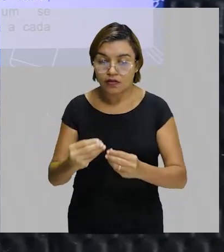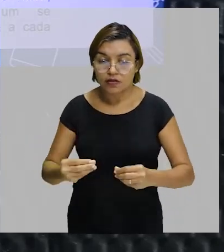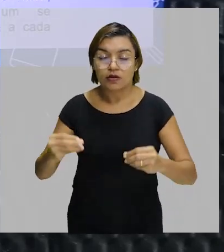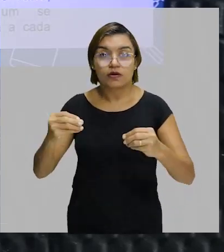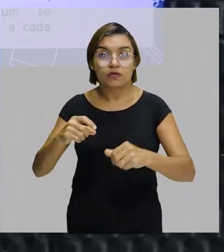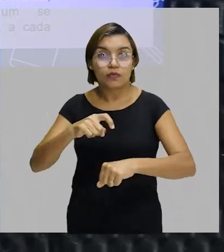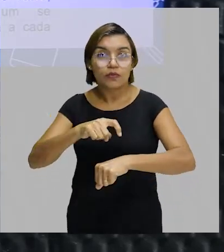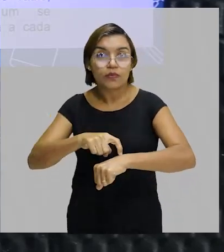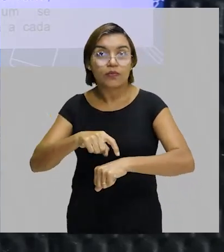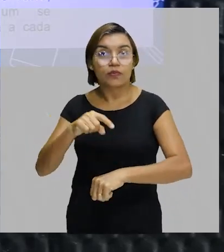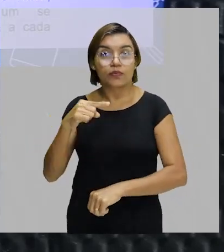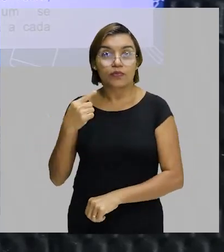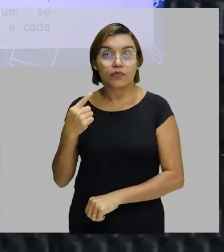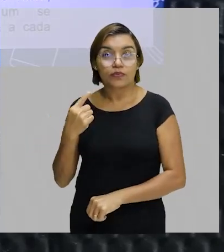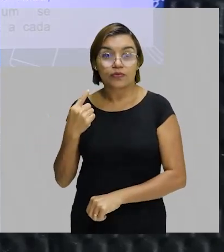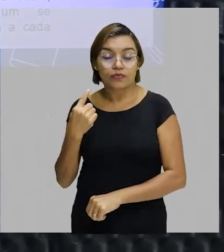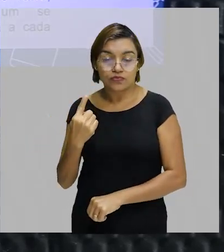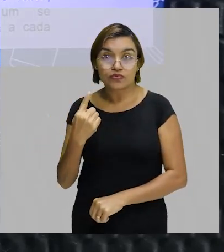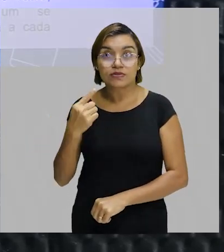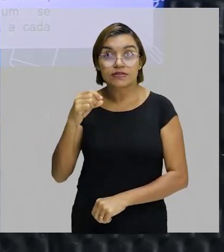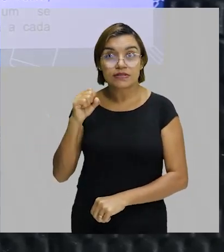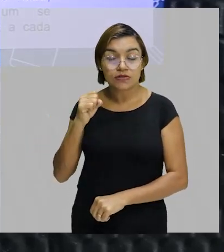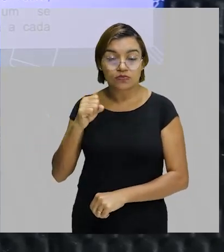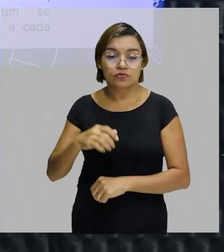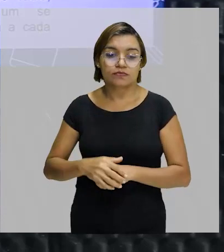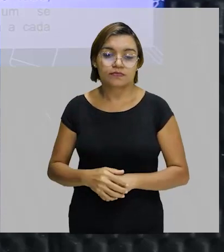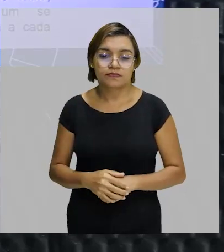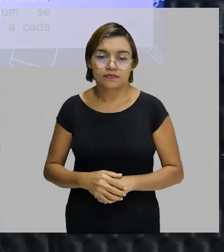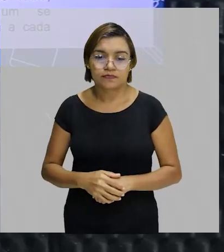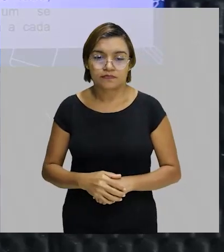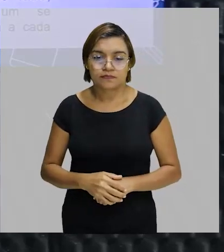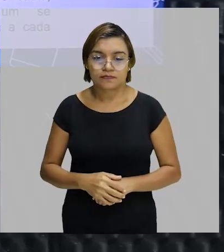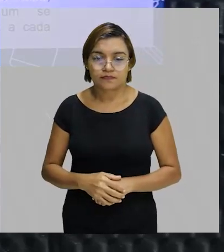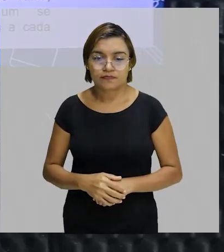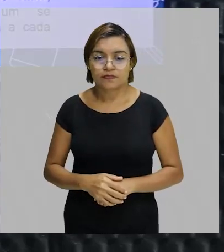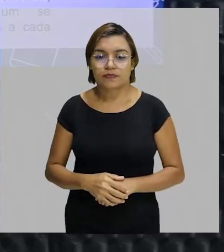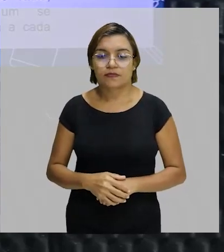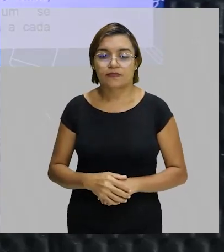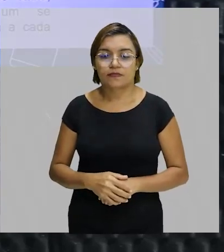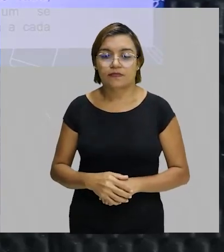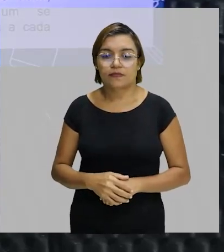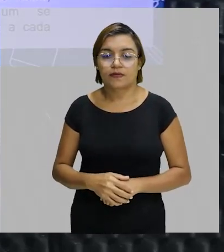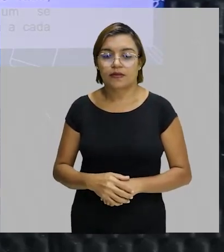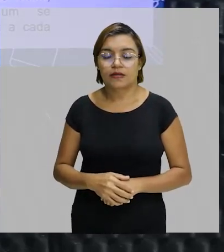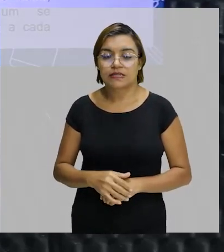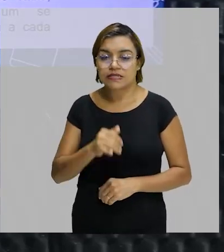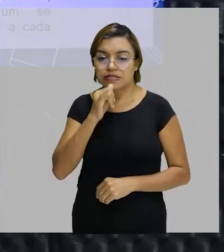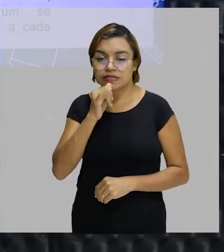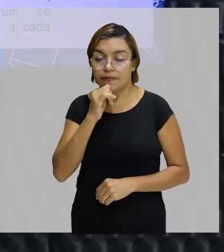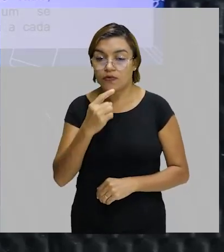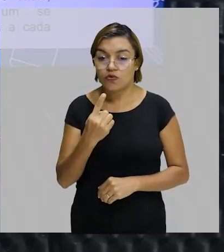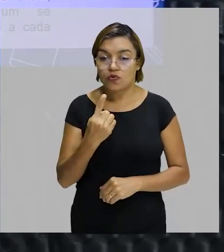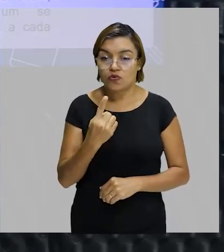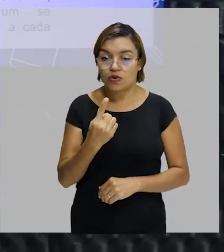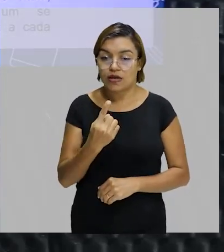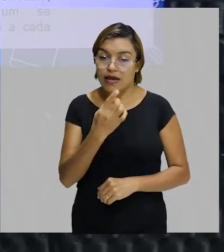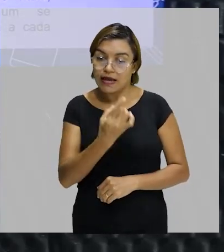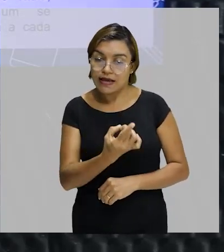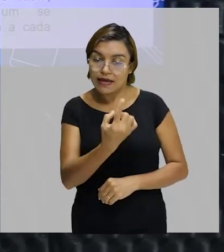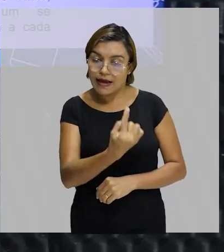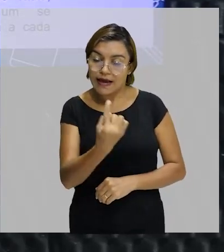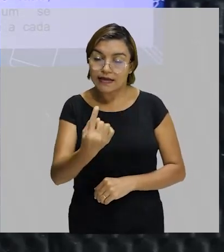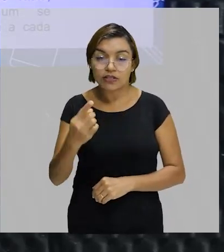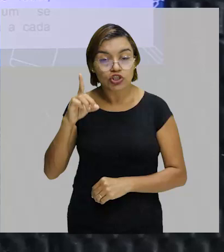Para o tório 234, a cada dia, 35 átomos vai sofrer